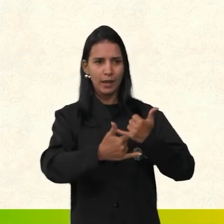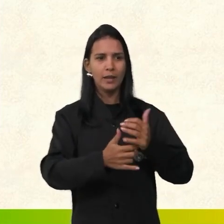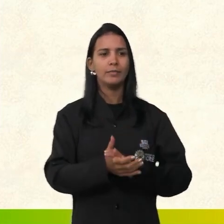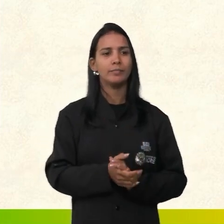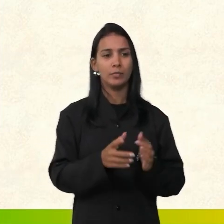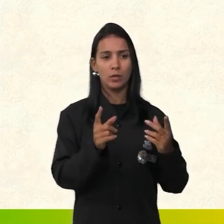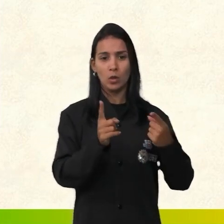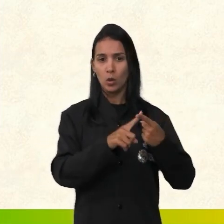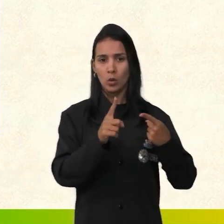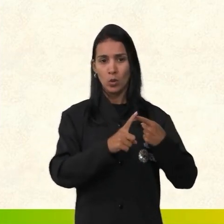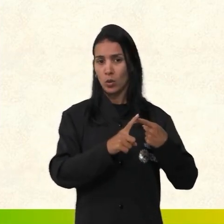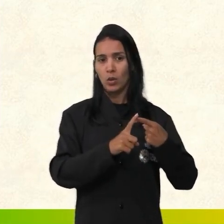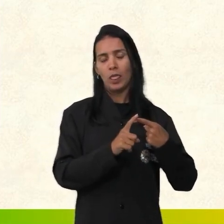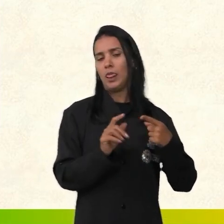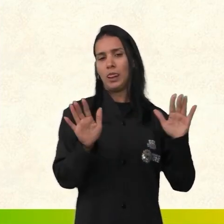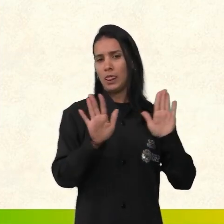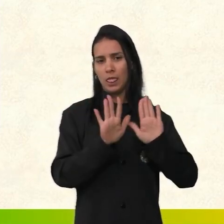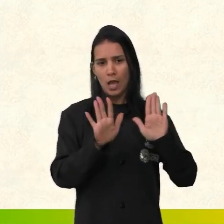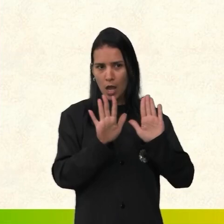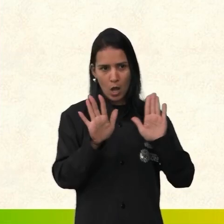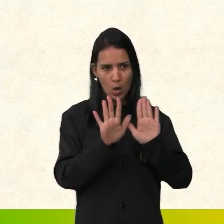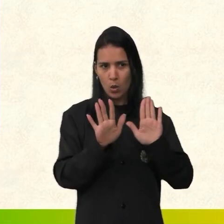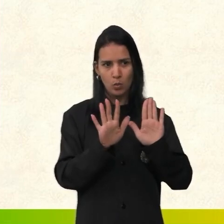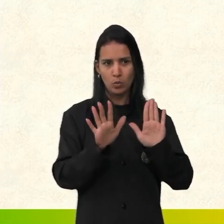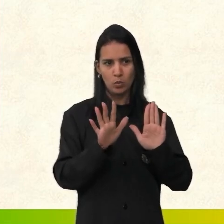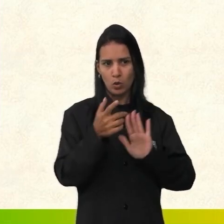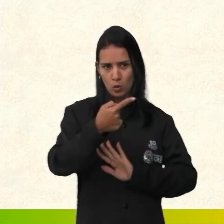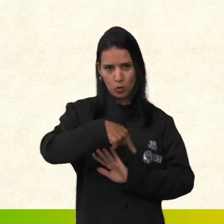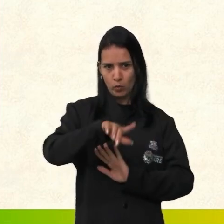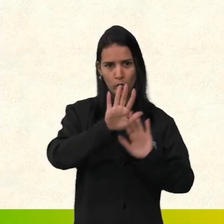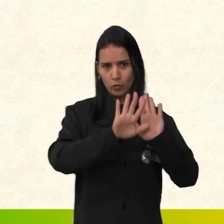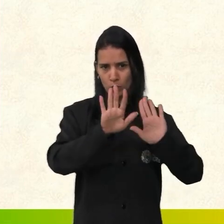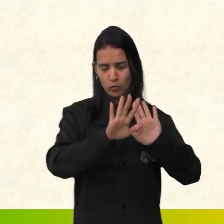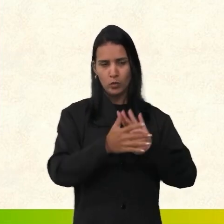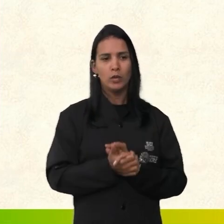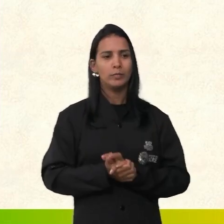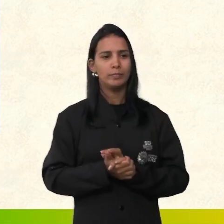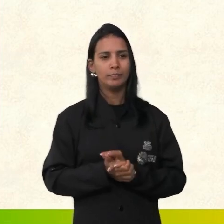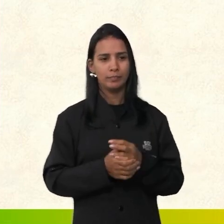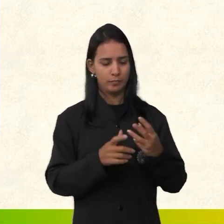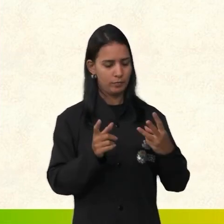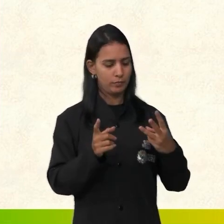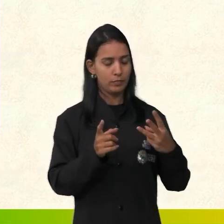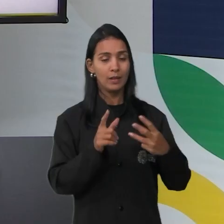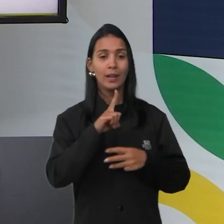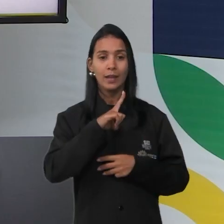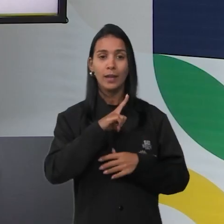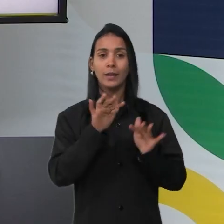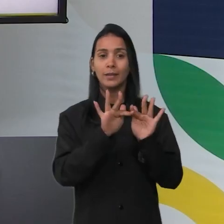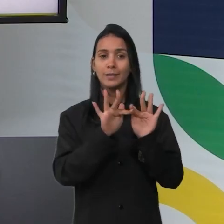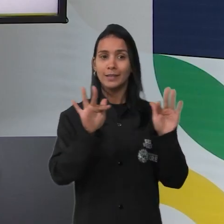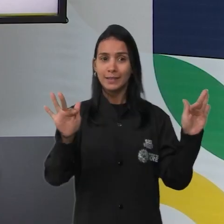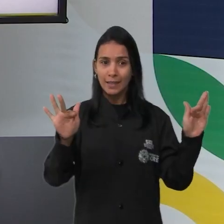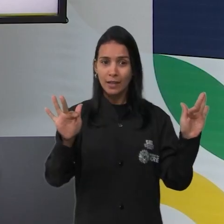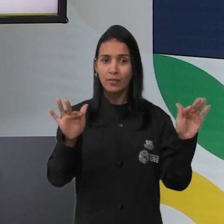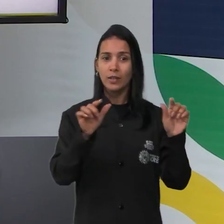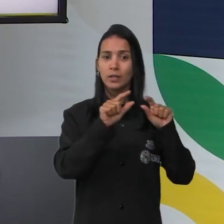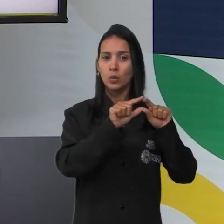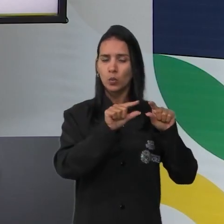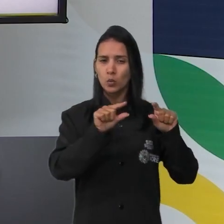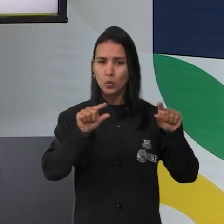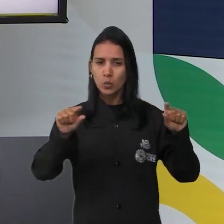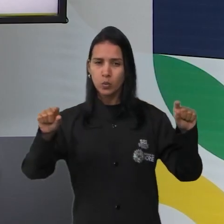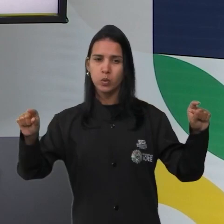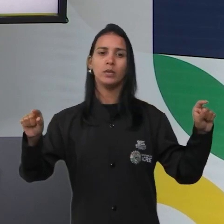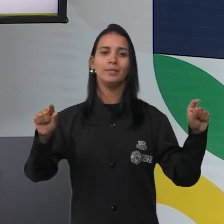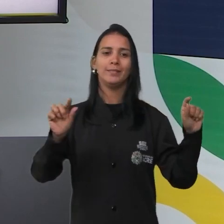Não, eu não joguei, né? Essa ação. E nós temos aqui as long answers. Seria as respostas mais longas. Como